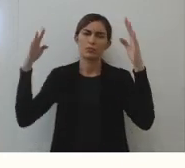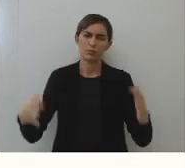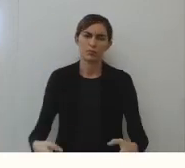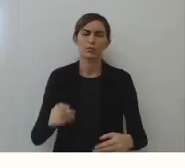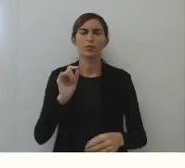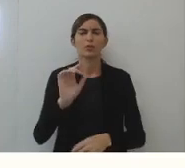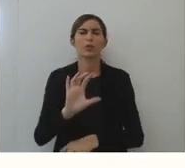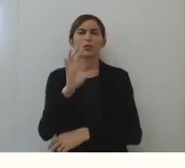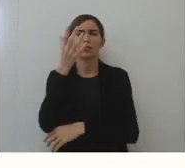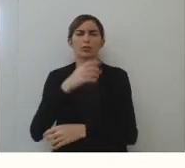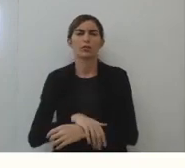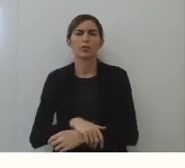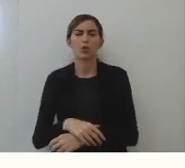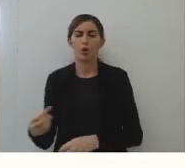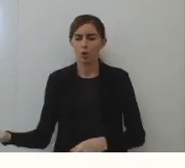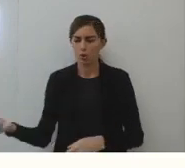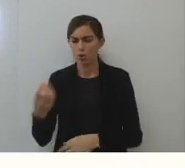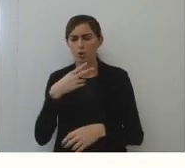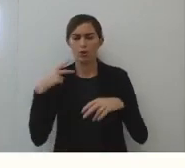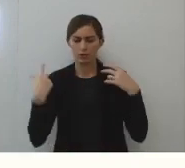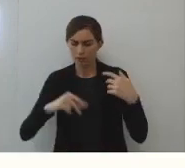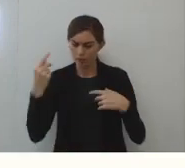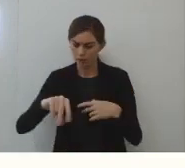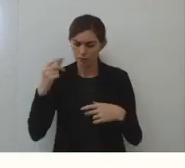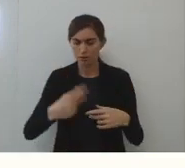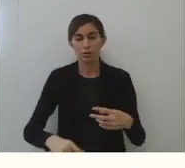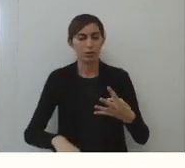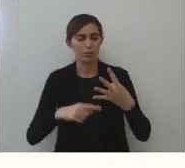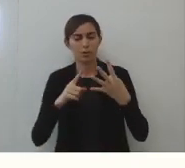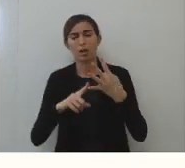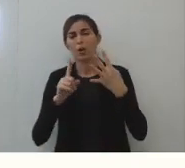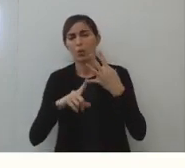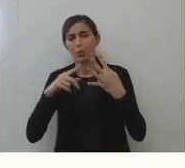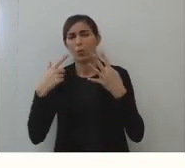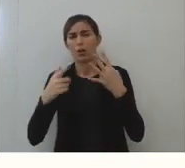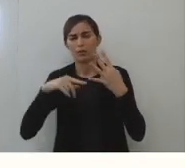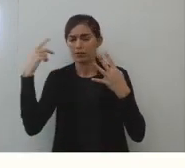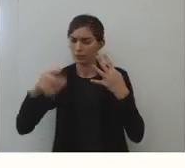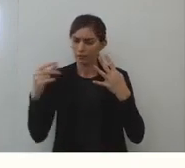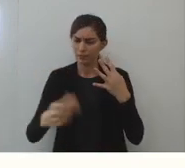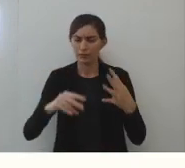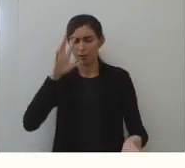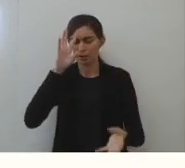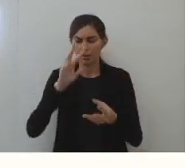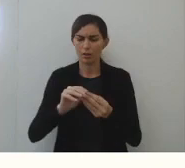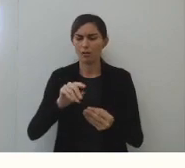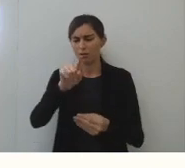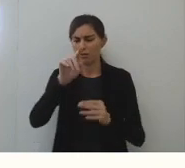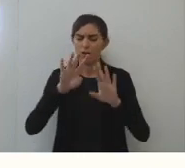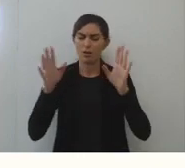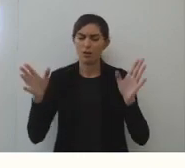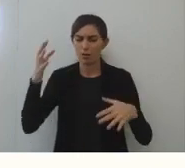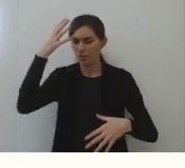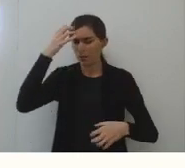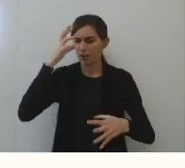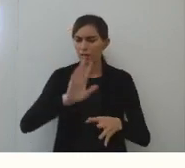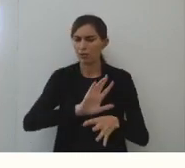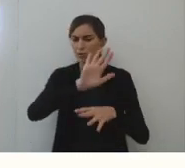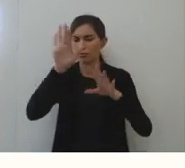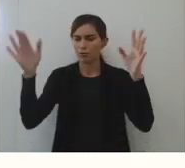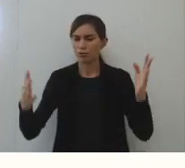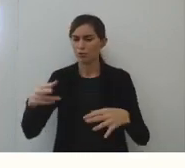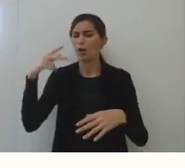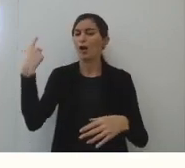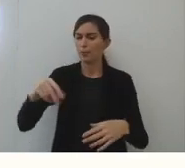que é que acontece? Uma nova surra. Depois da 4ª surra, ele concluiu: nessa jaula, macaco que sobe na